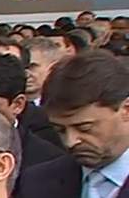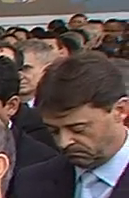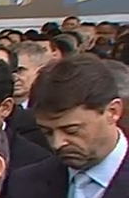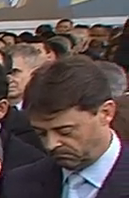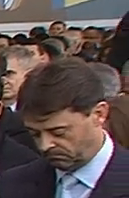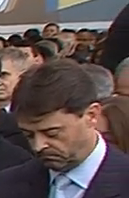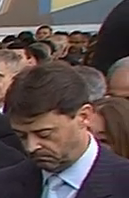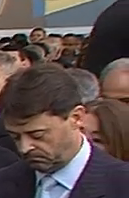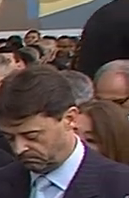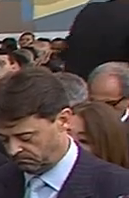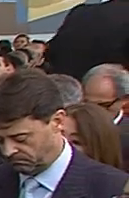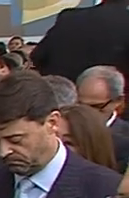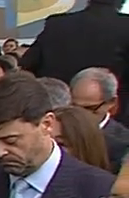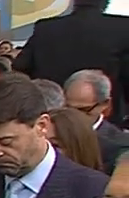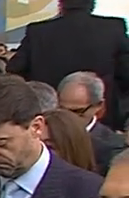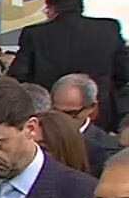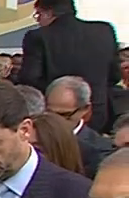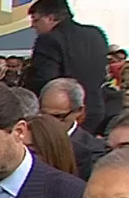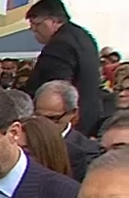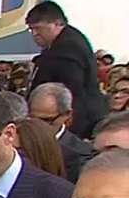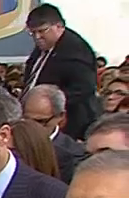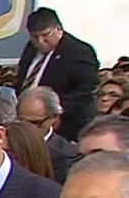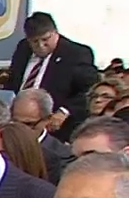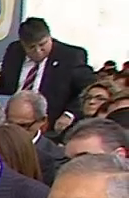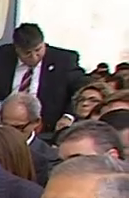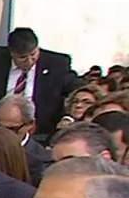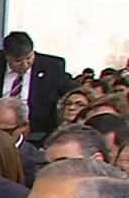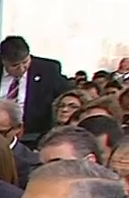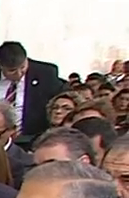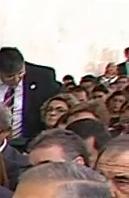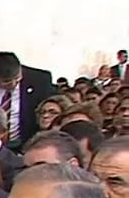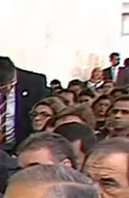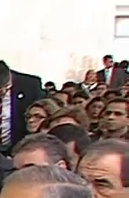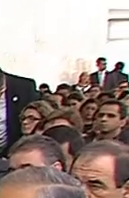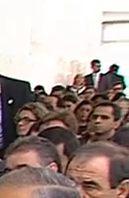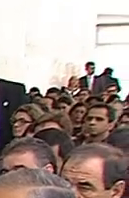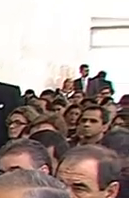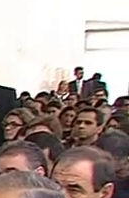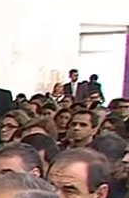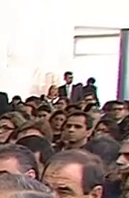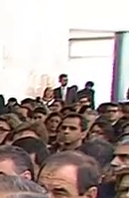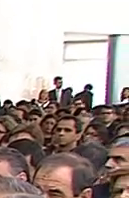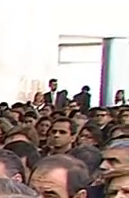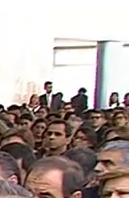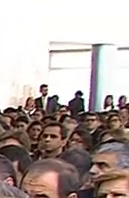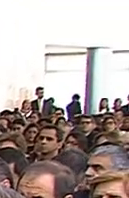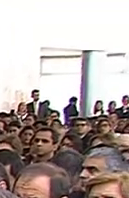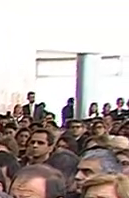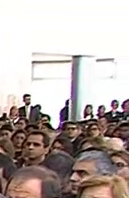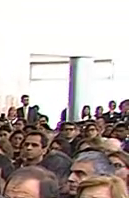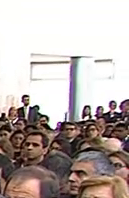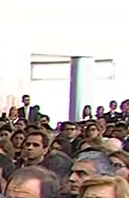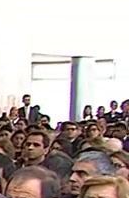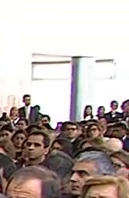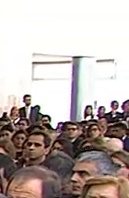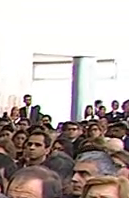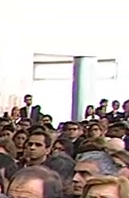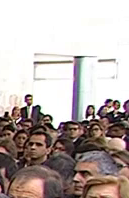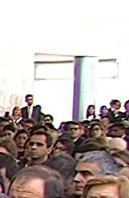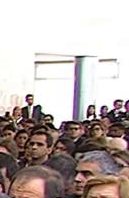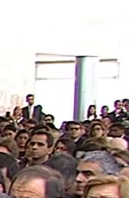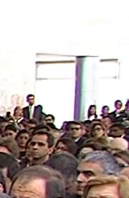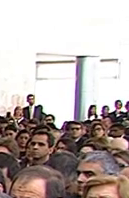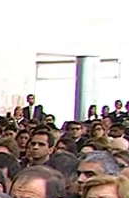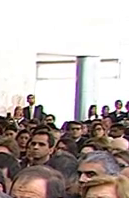mazoni também cerpro foi fundamental para a implantação do sistema cumprimento